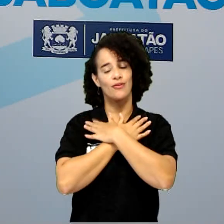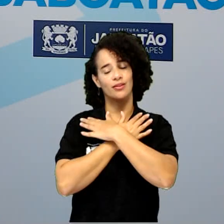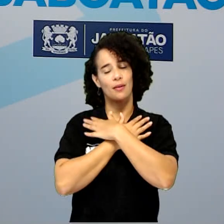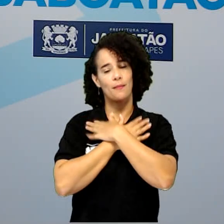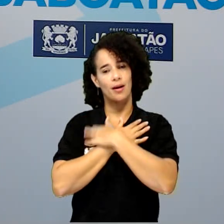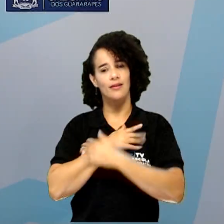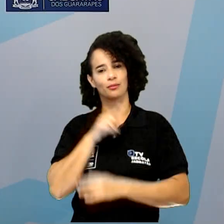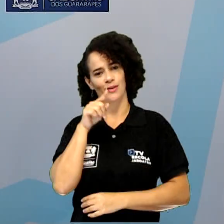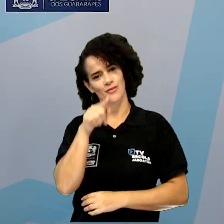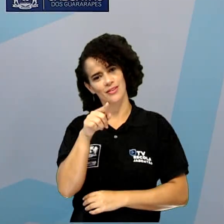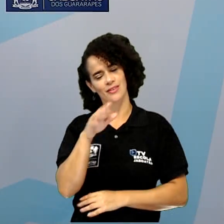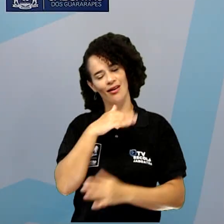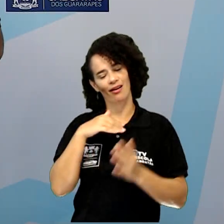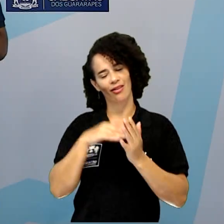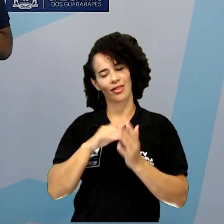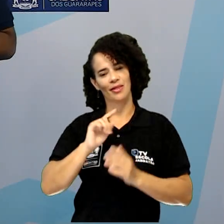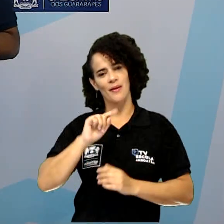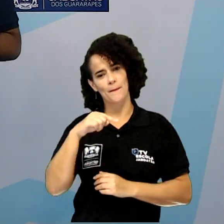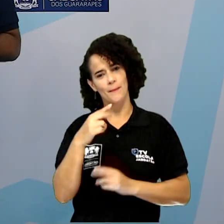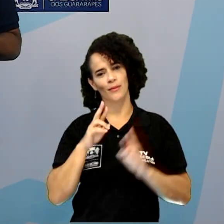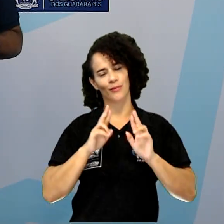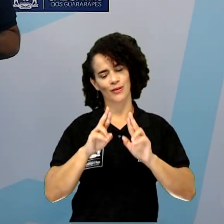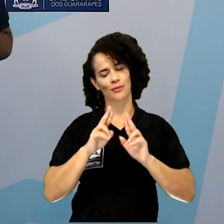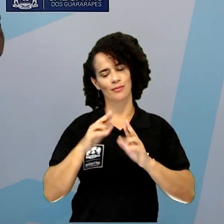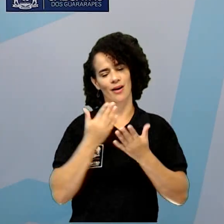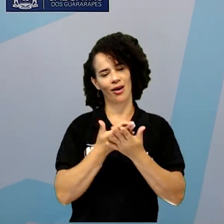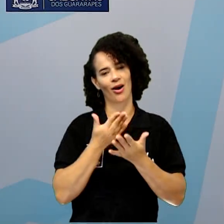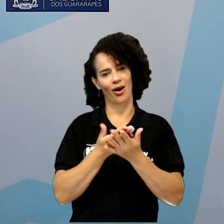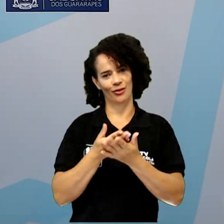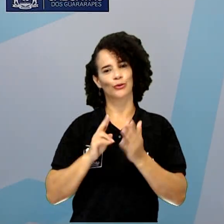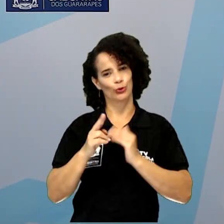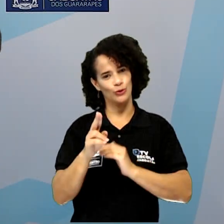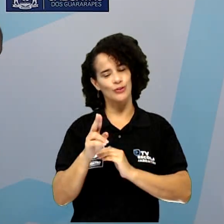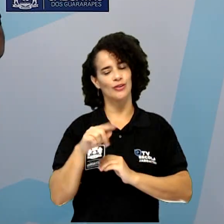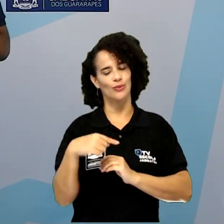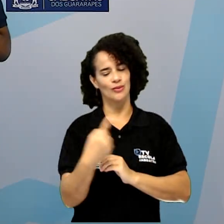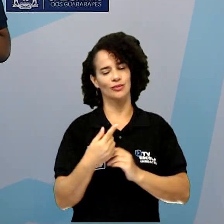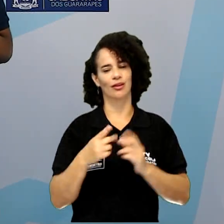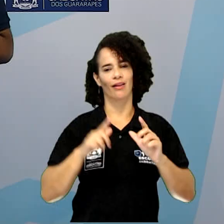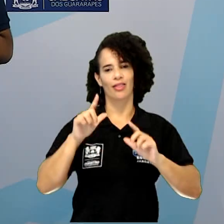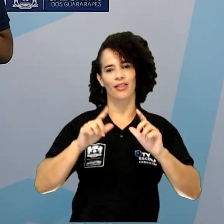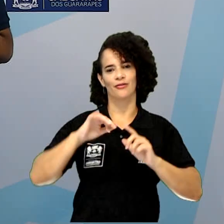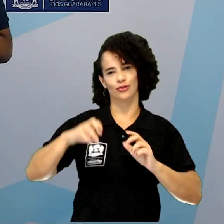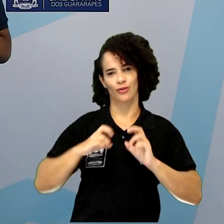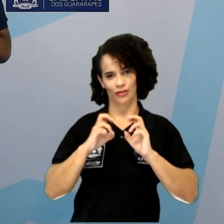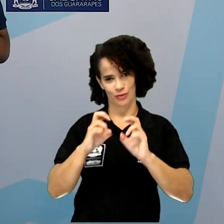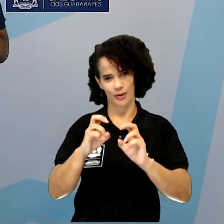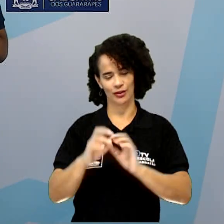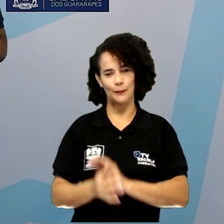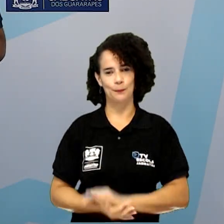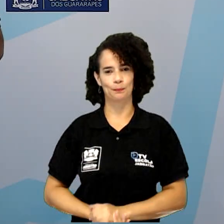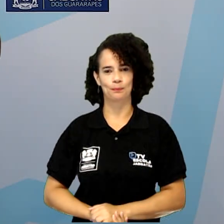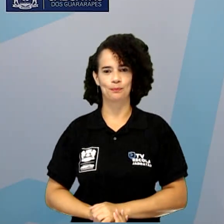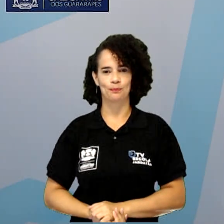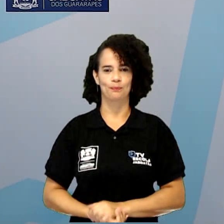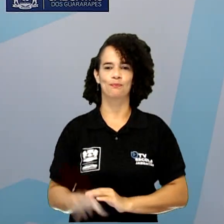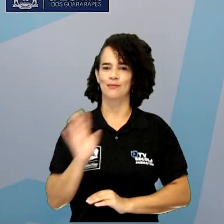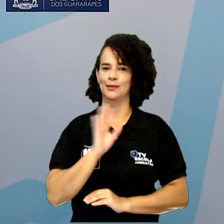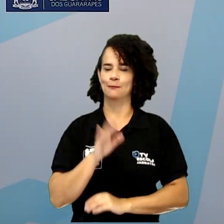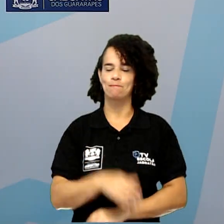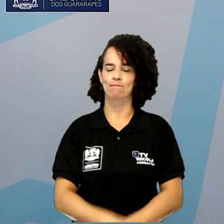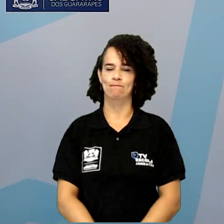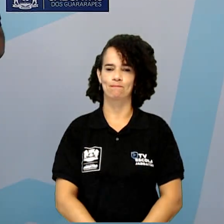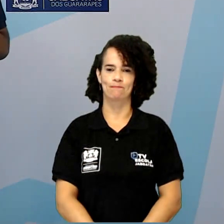para vocês e até a próxima aula. Continua com a gente aqui na TV Escola Jaboatão. Valeu!